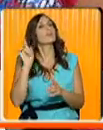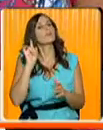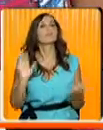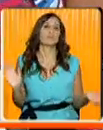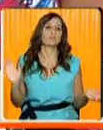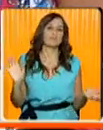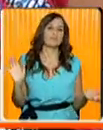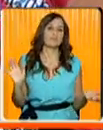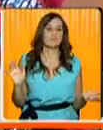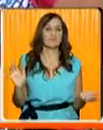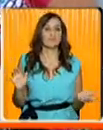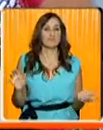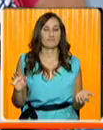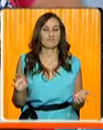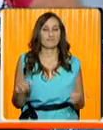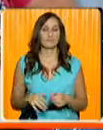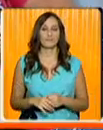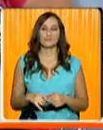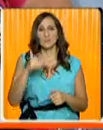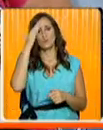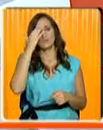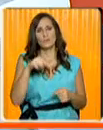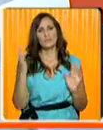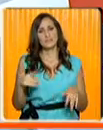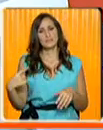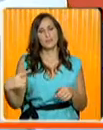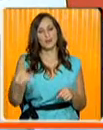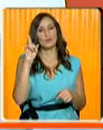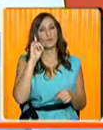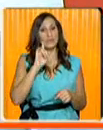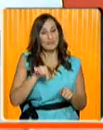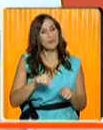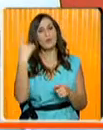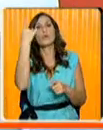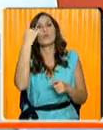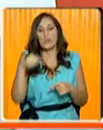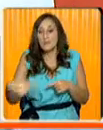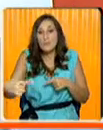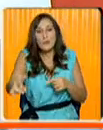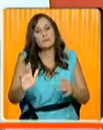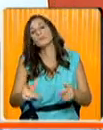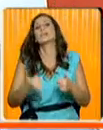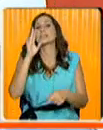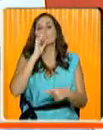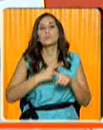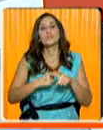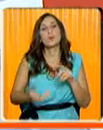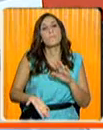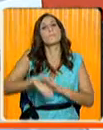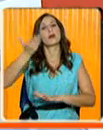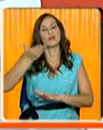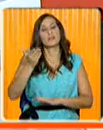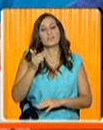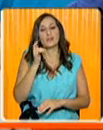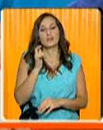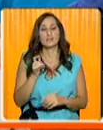Os raros. Exatamente. Isso é errado, uma visão errada. Acho que tem que ser todos os dias, não é? Aquele dia tem que ser todos os dias. Pronto, mas se houvesse uma motivação maior da vossa